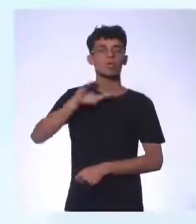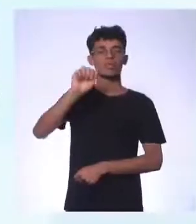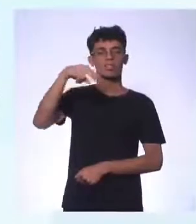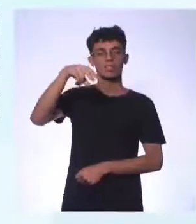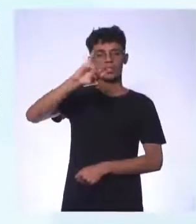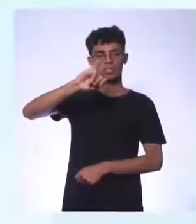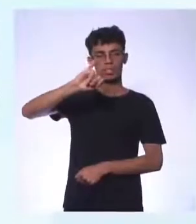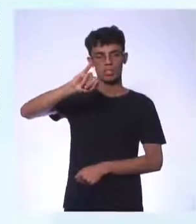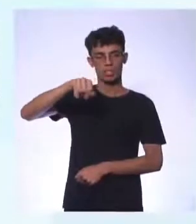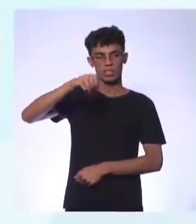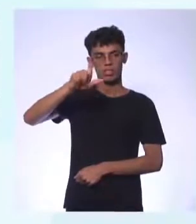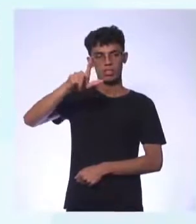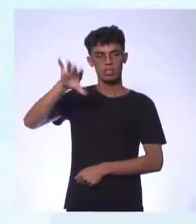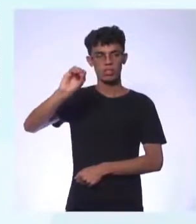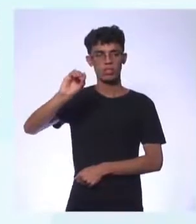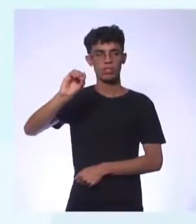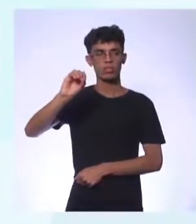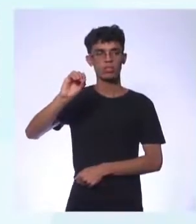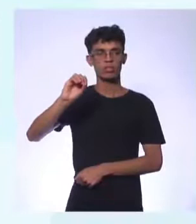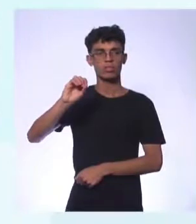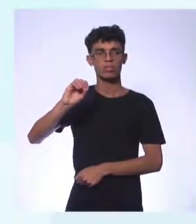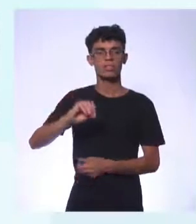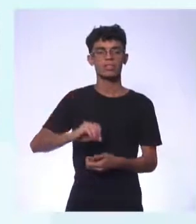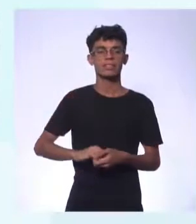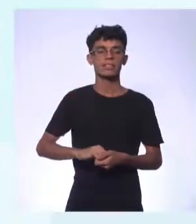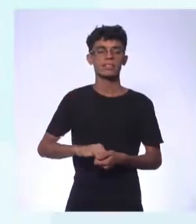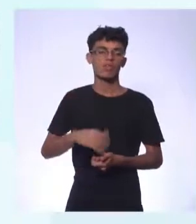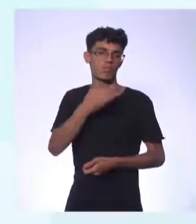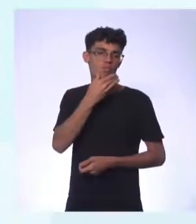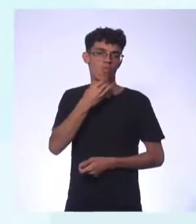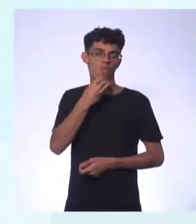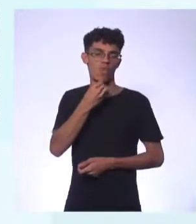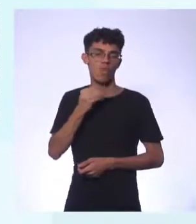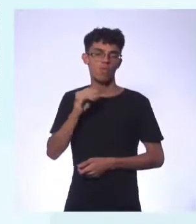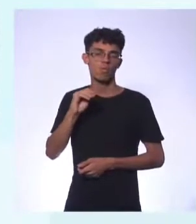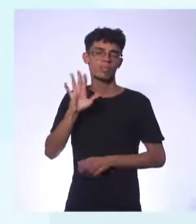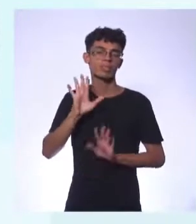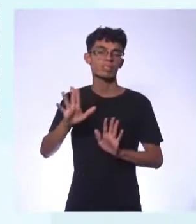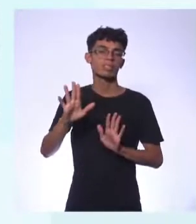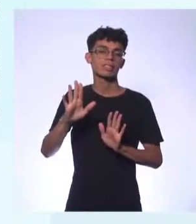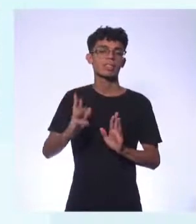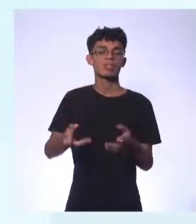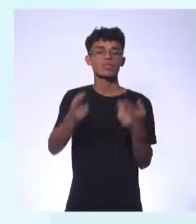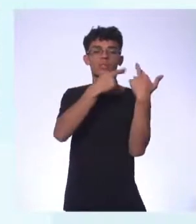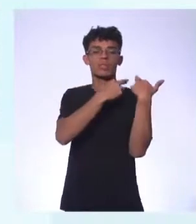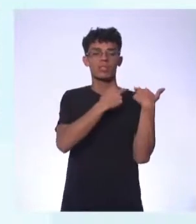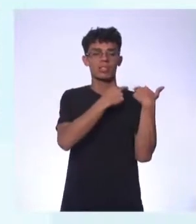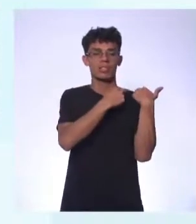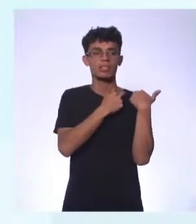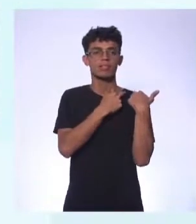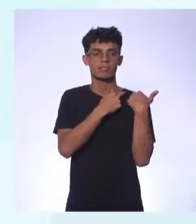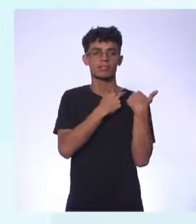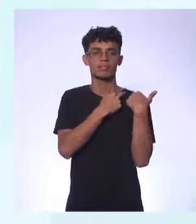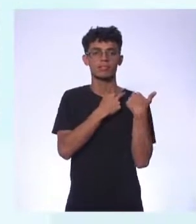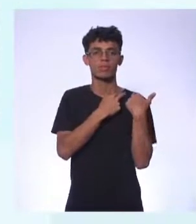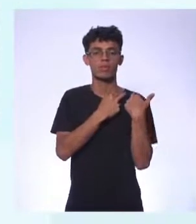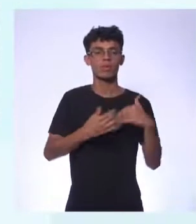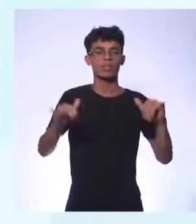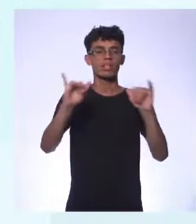olhada. O Ângelo Agostini foi uma dessas figuras responsáveis por fomentar esse